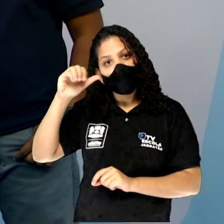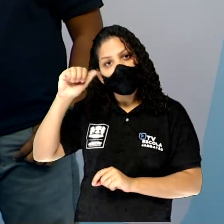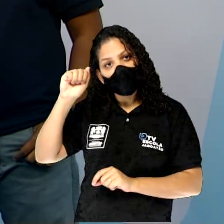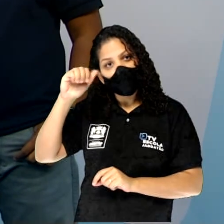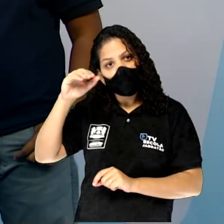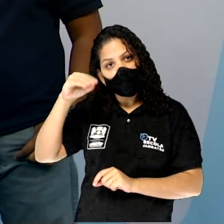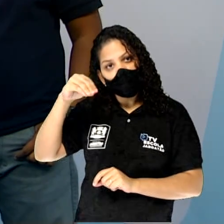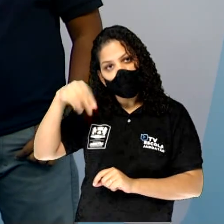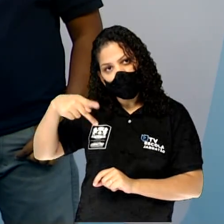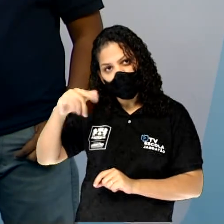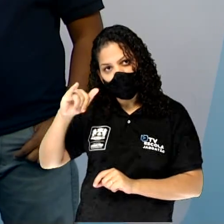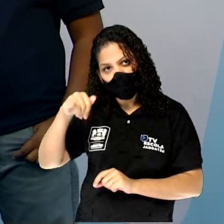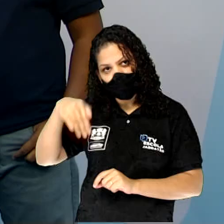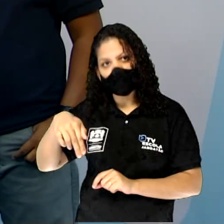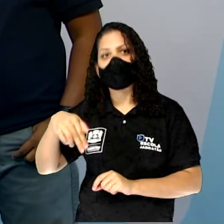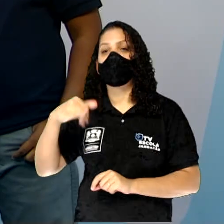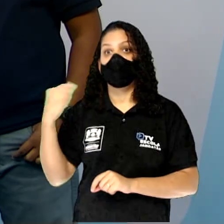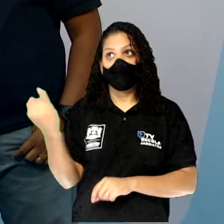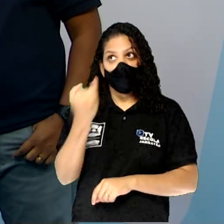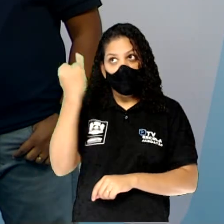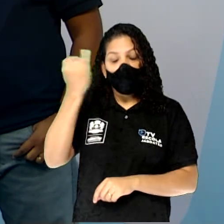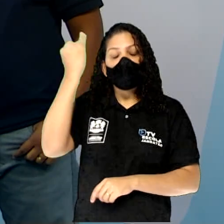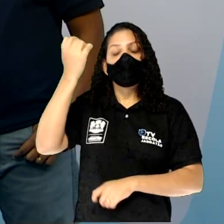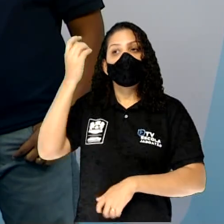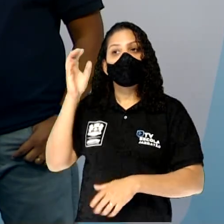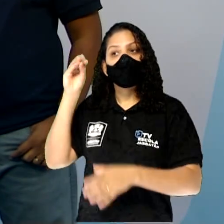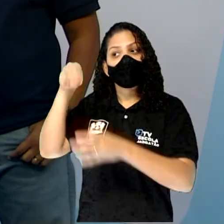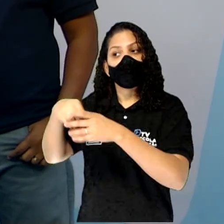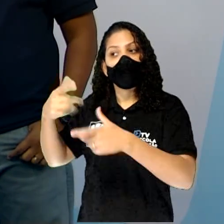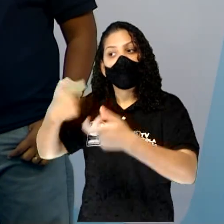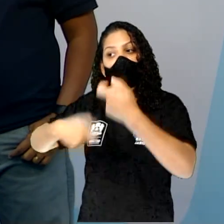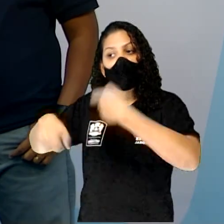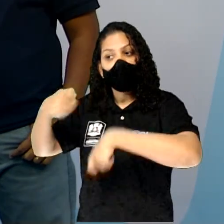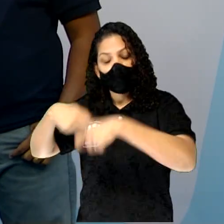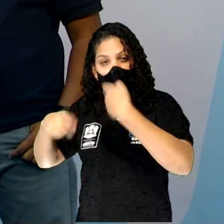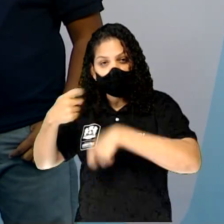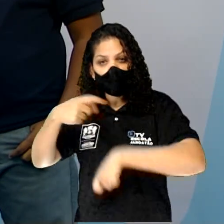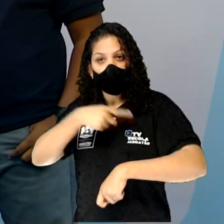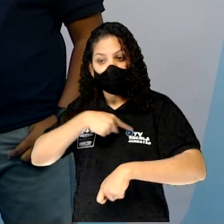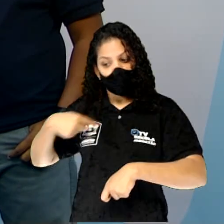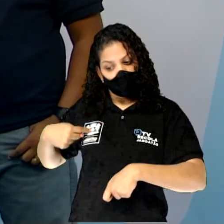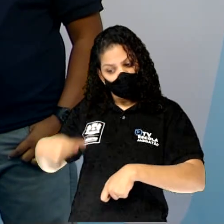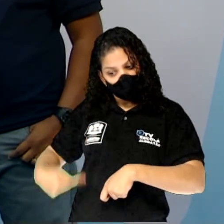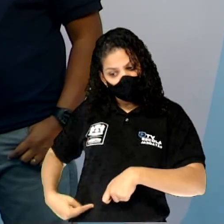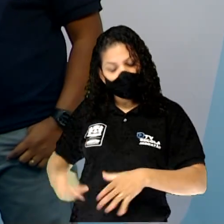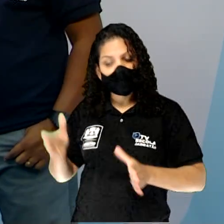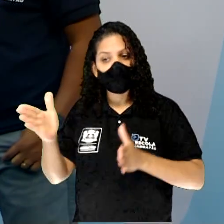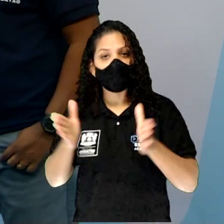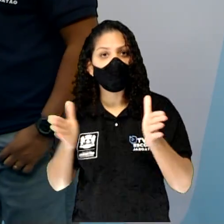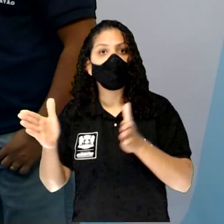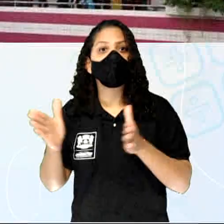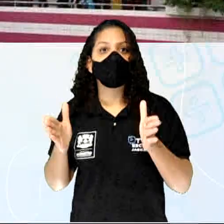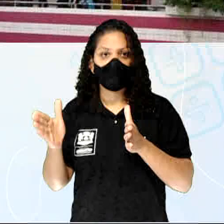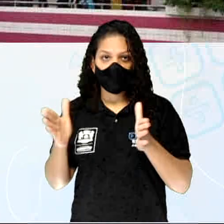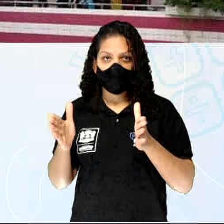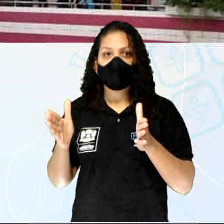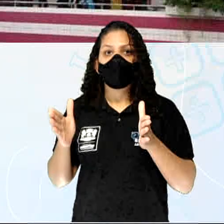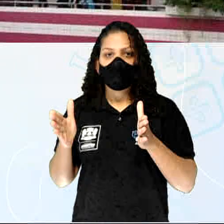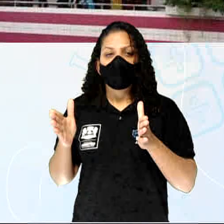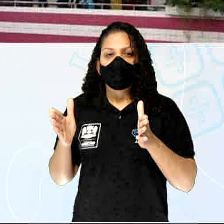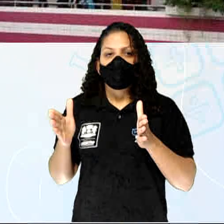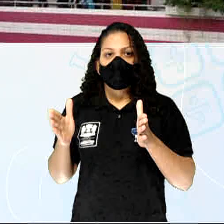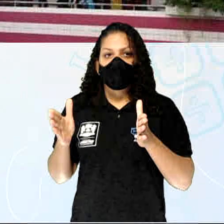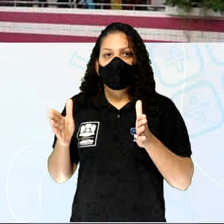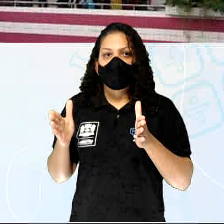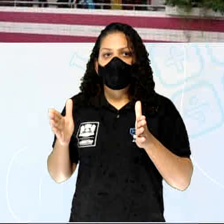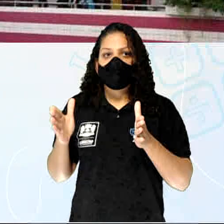importante para a economia, para a China, nesse momento que nós já estamos aqui. É